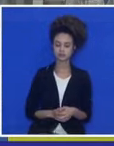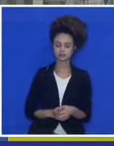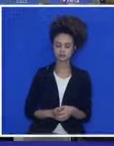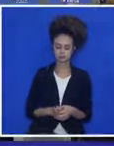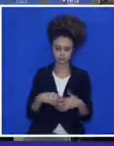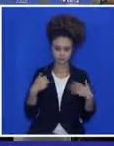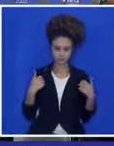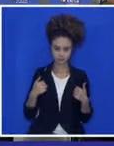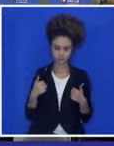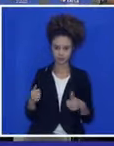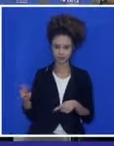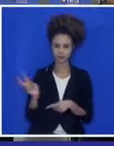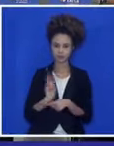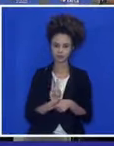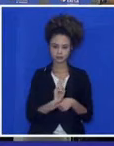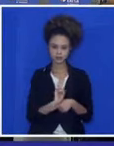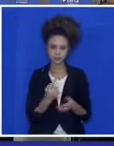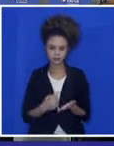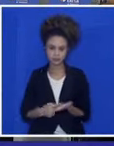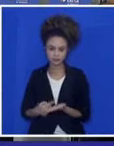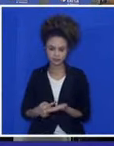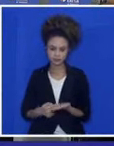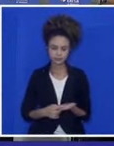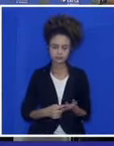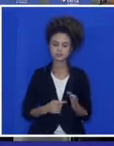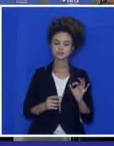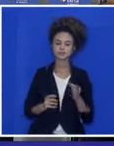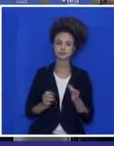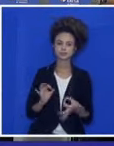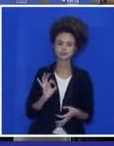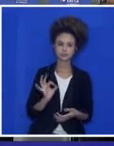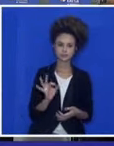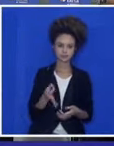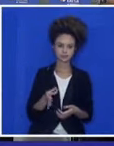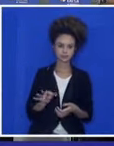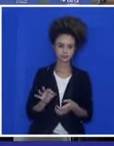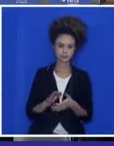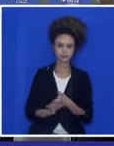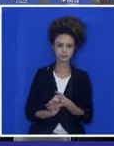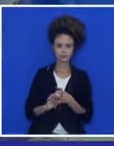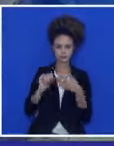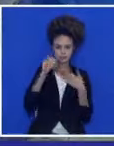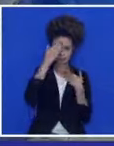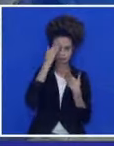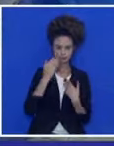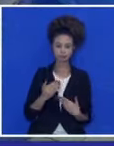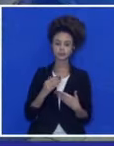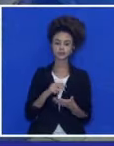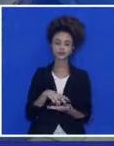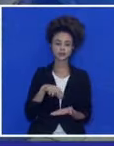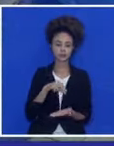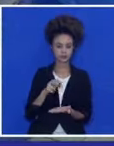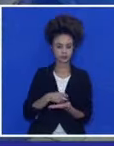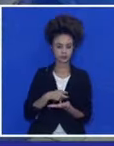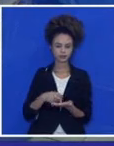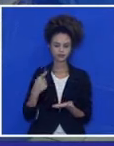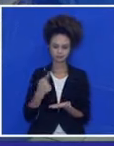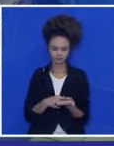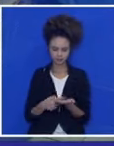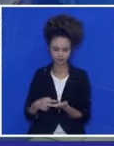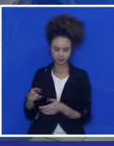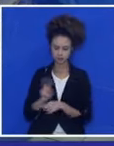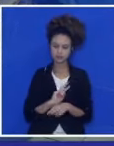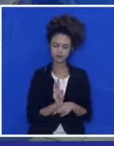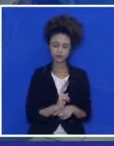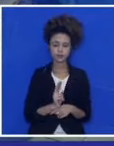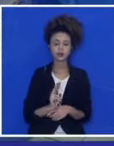78. Muito bem. Auditores, confirmam? Sim, confirmo. Sim, confirmo. Obrigado. Sorteio da Quina realizado, validado por